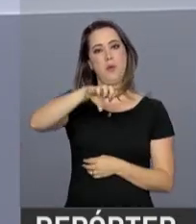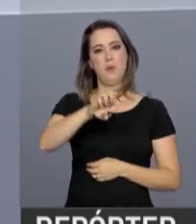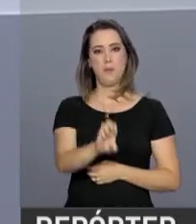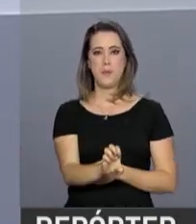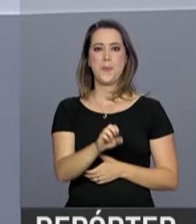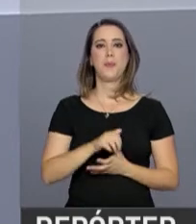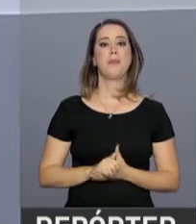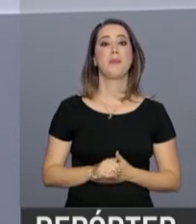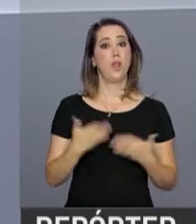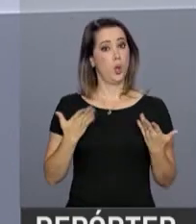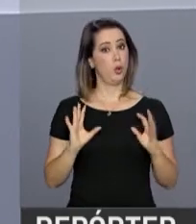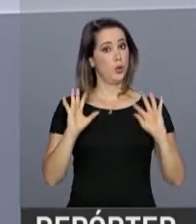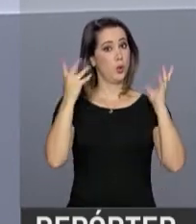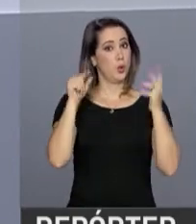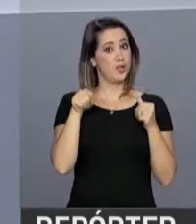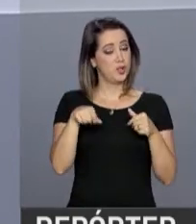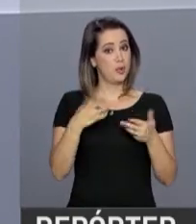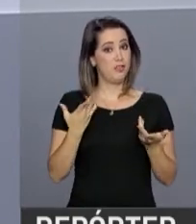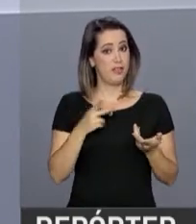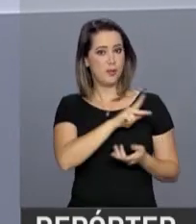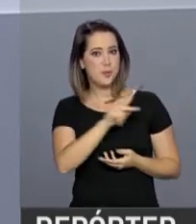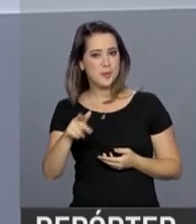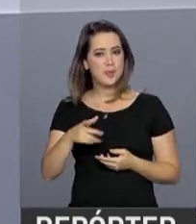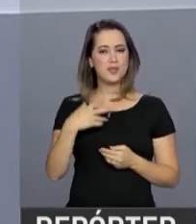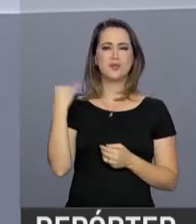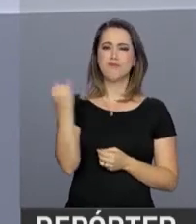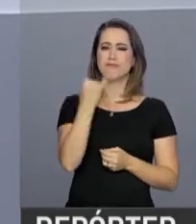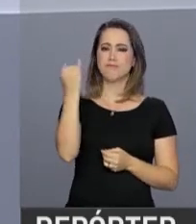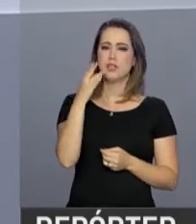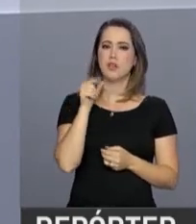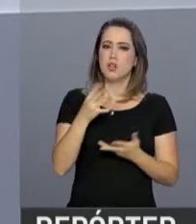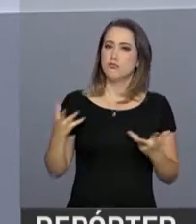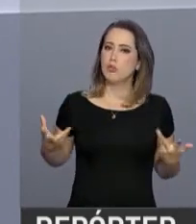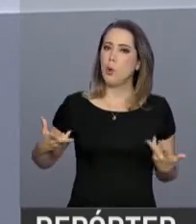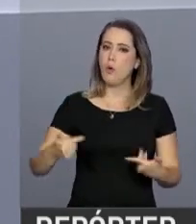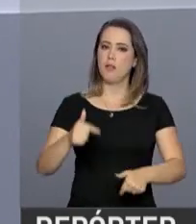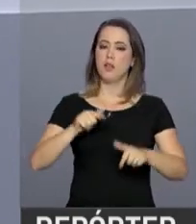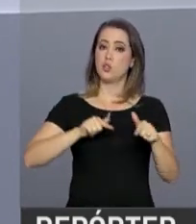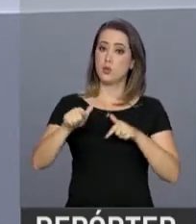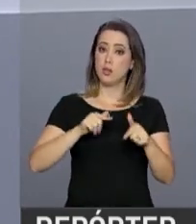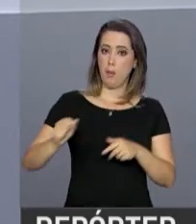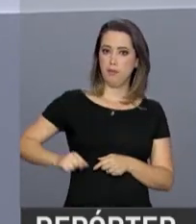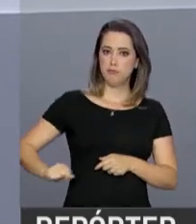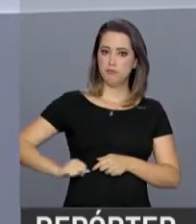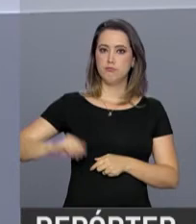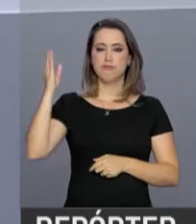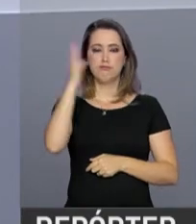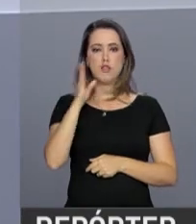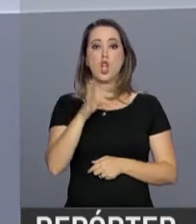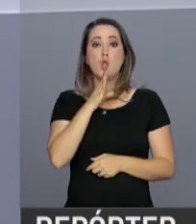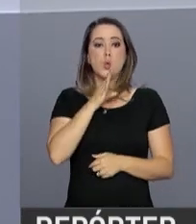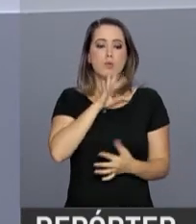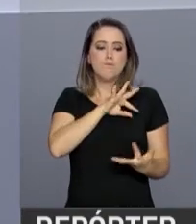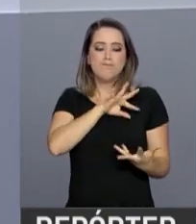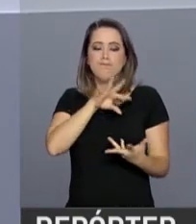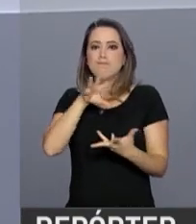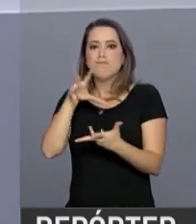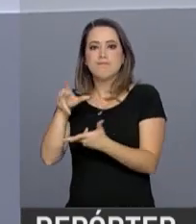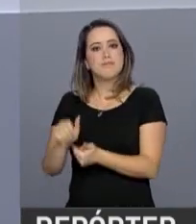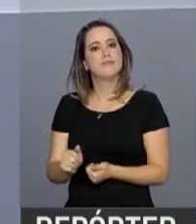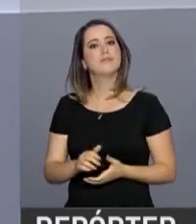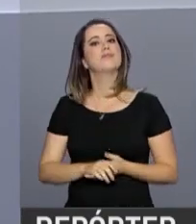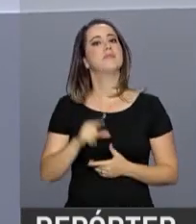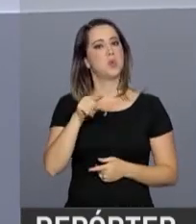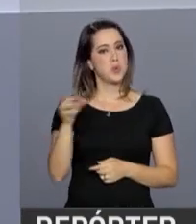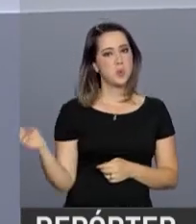Relações Exteriores. Durante a formatura, o presidente destacou que a qualidade do serviço de diplomacia do Brasil é reconhecida no